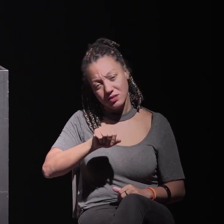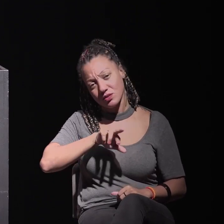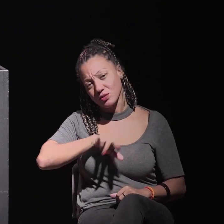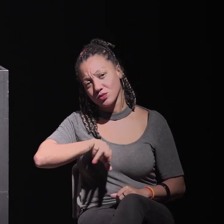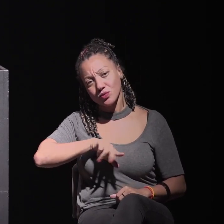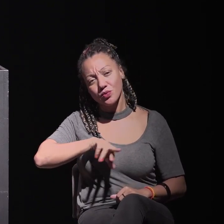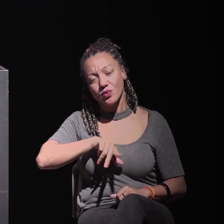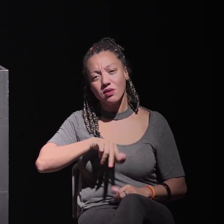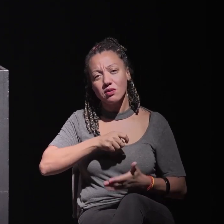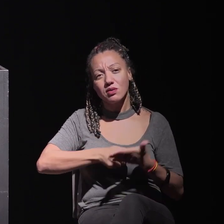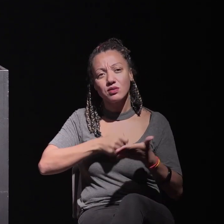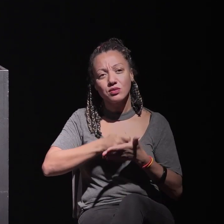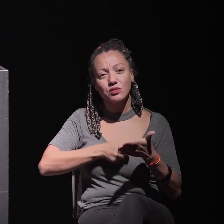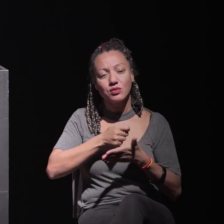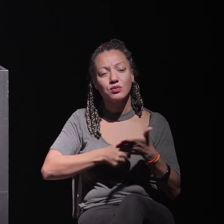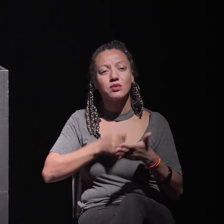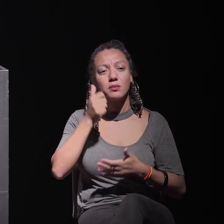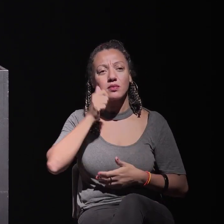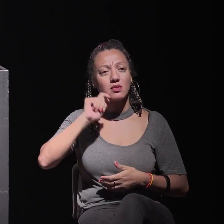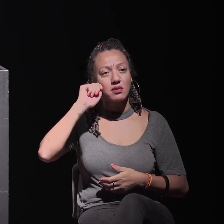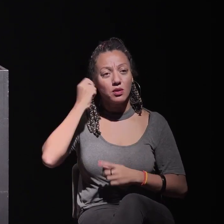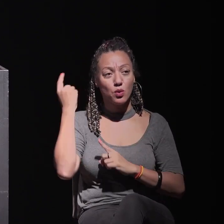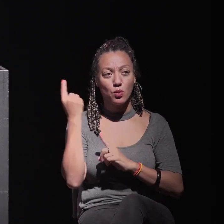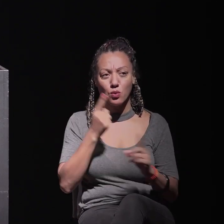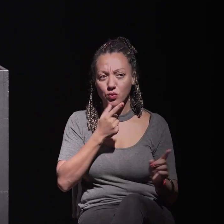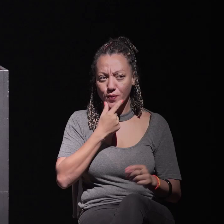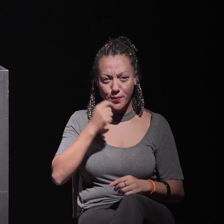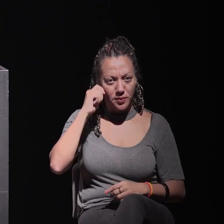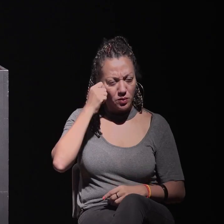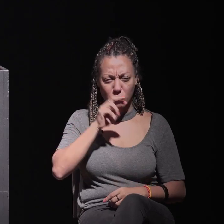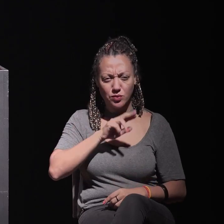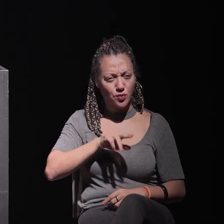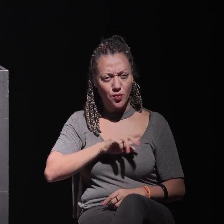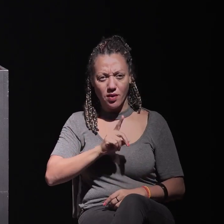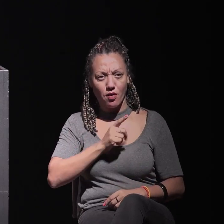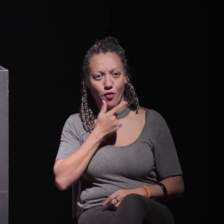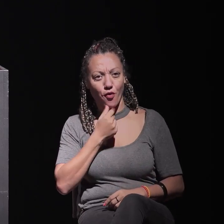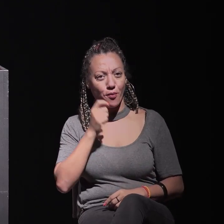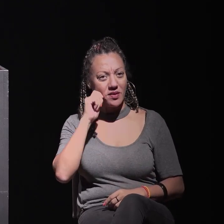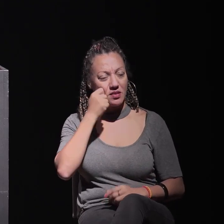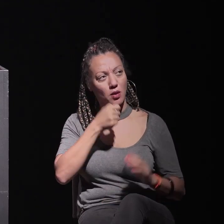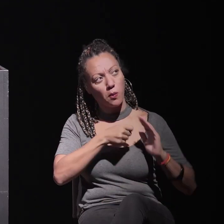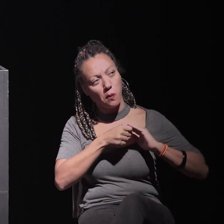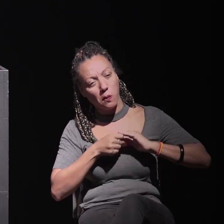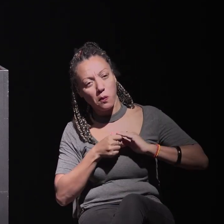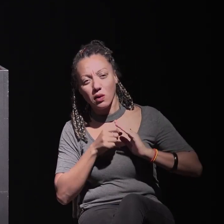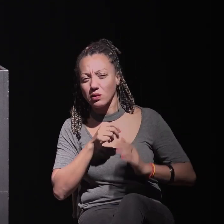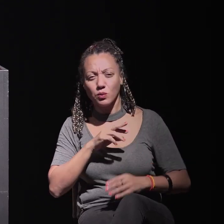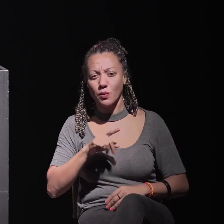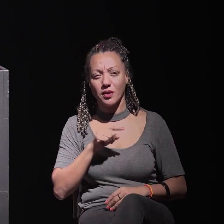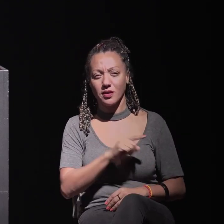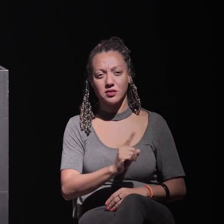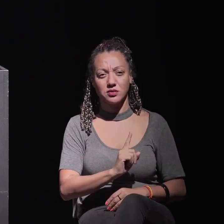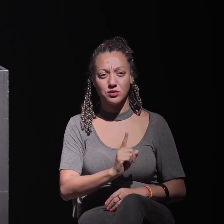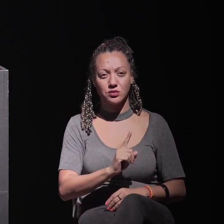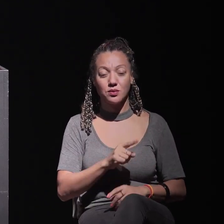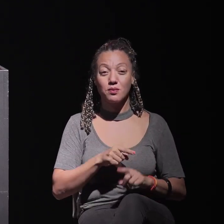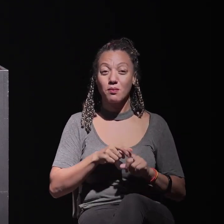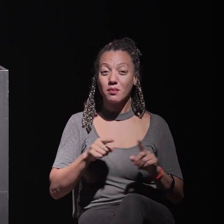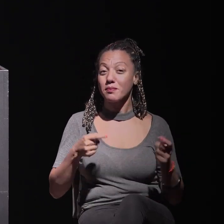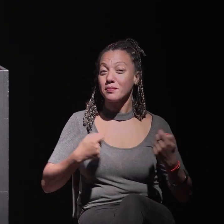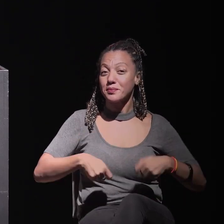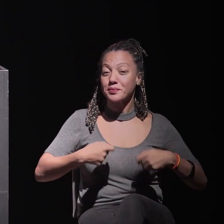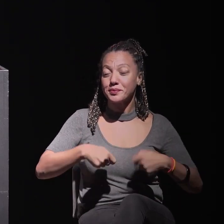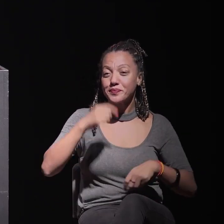mulheres negras contra o homem negro, sendo ele o grande sujeito opressor, mas se trata, sobretudo, de um entendimento de como